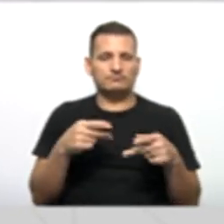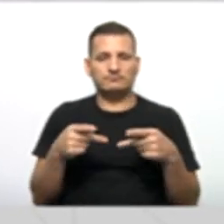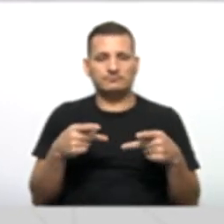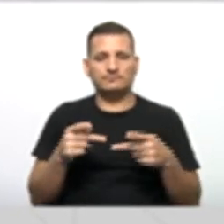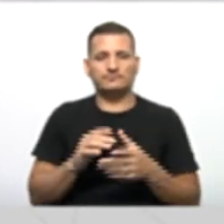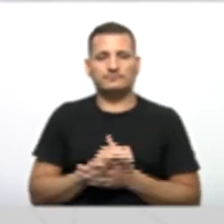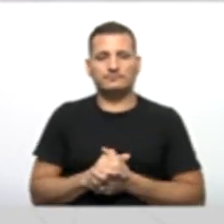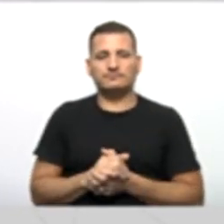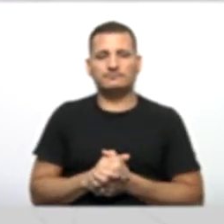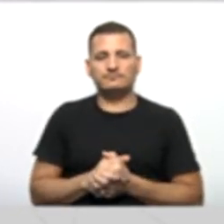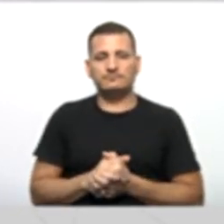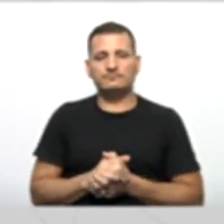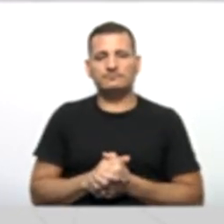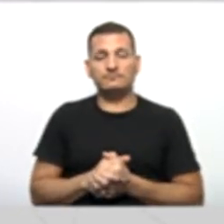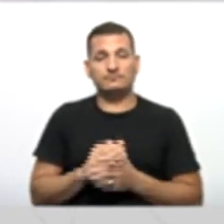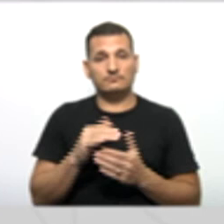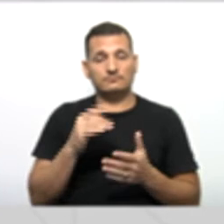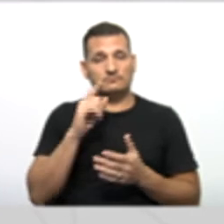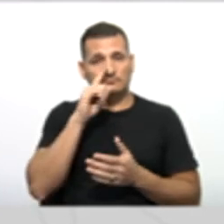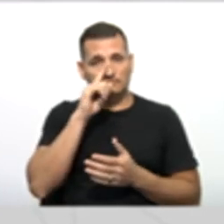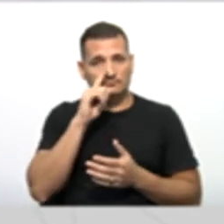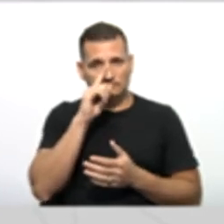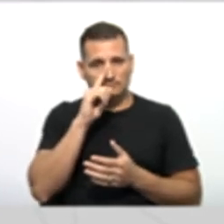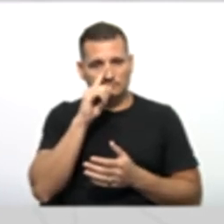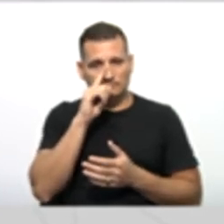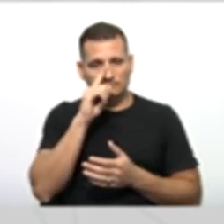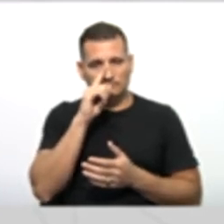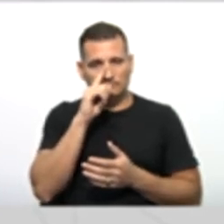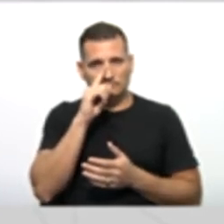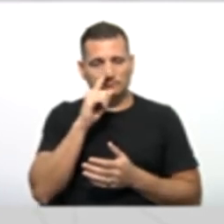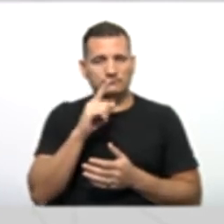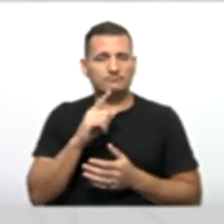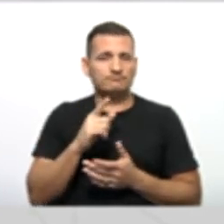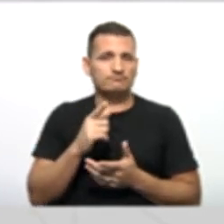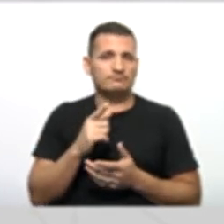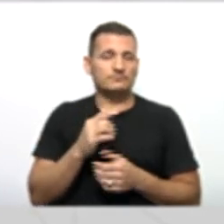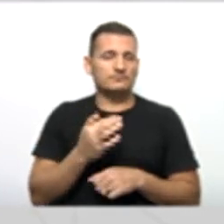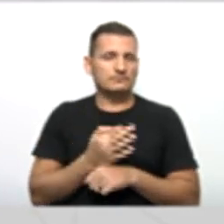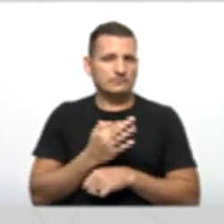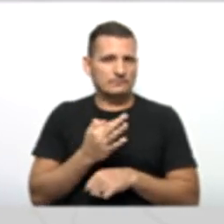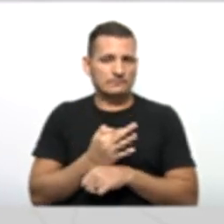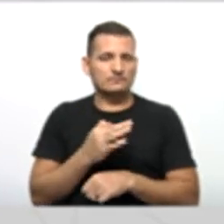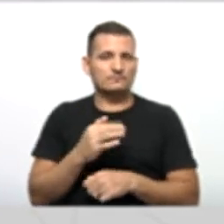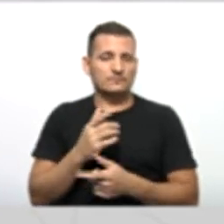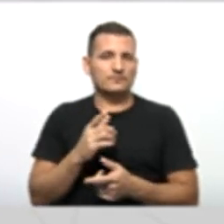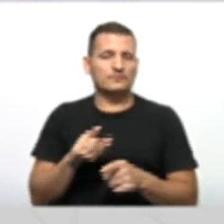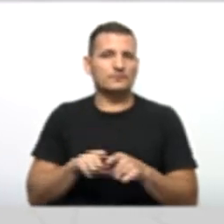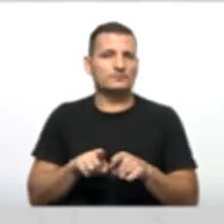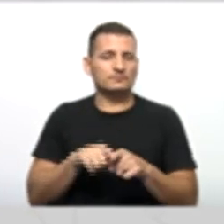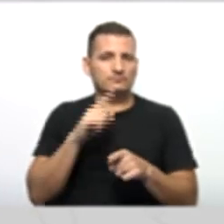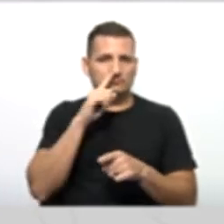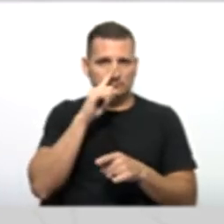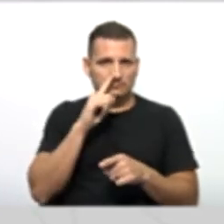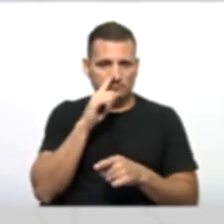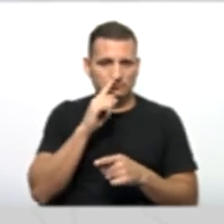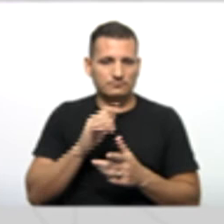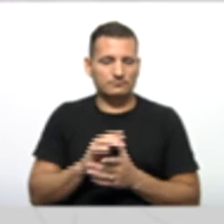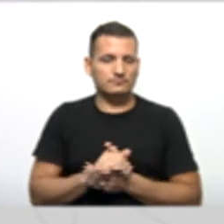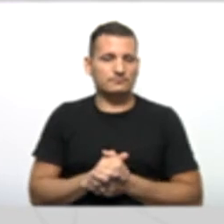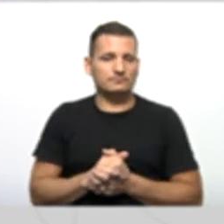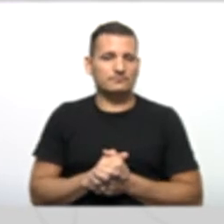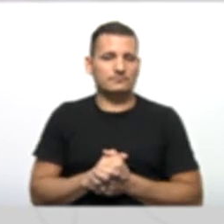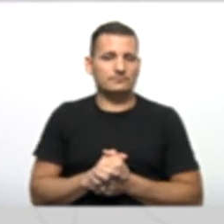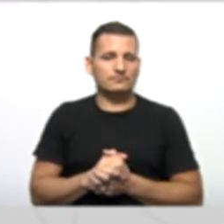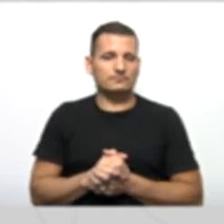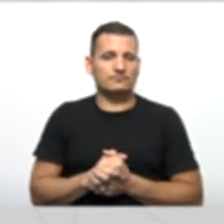projeto. Então, os riscos eles são bem existentes e são fatores críticos do nosso projeto. Pode ser